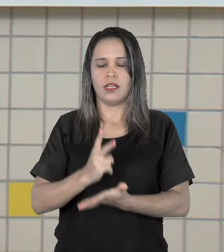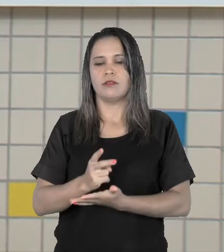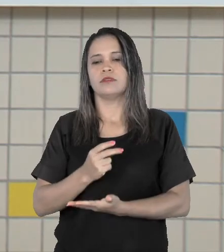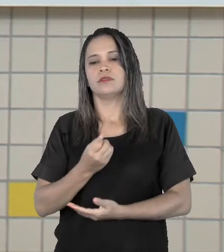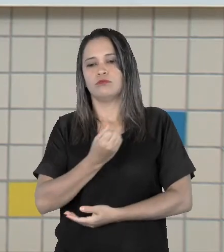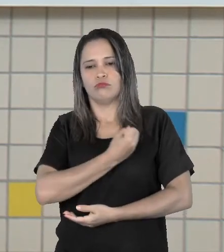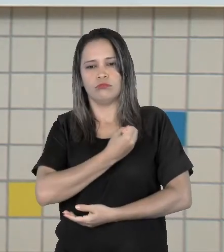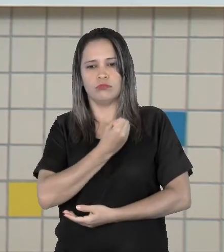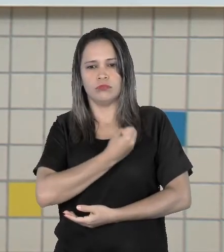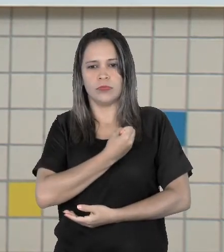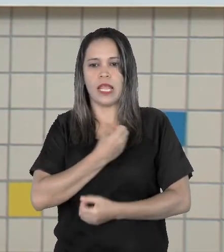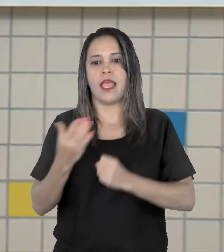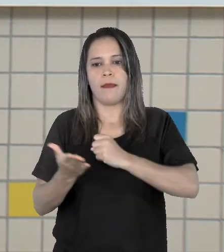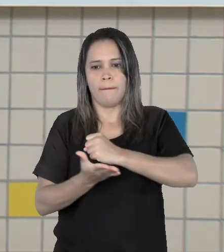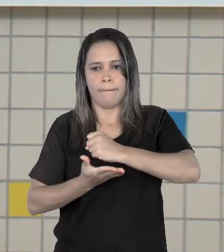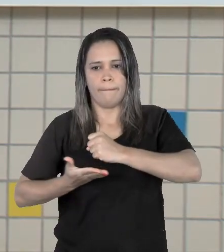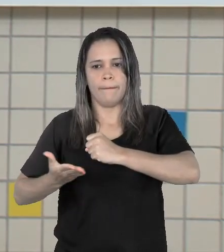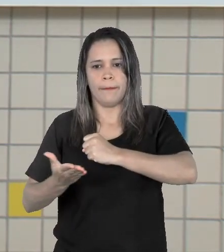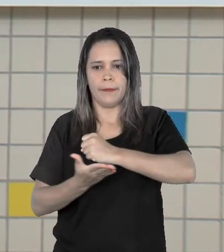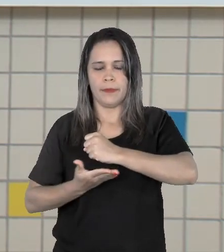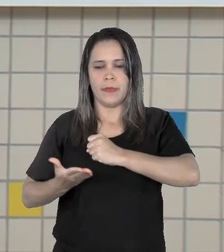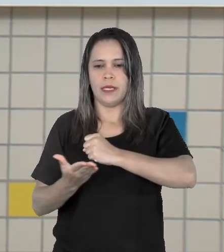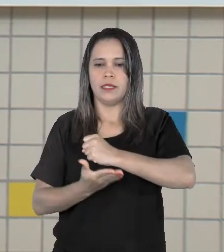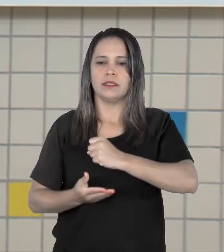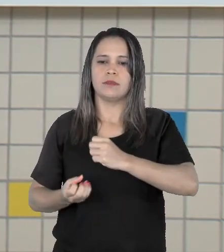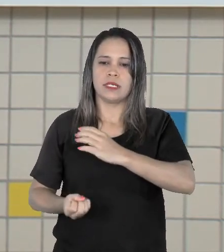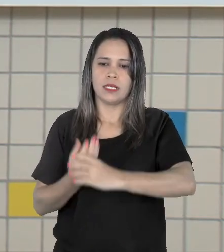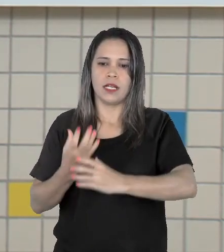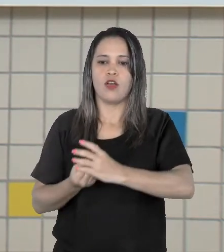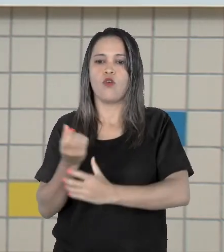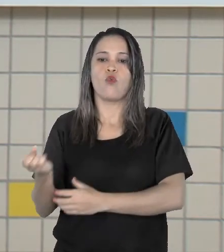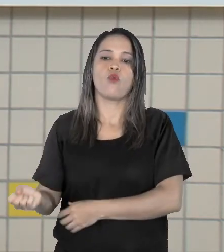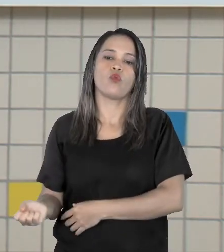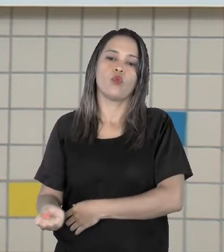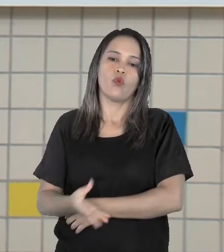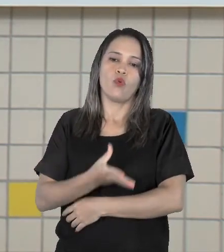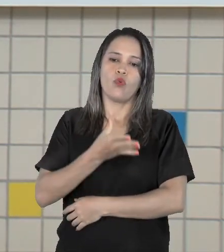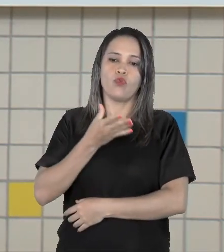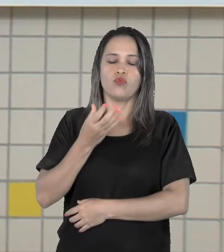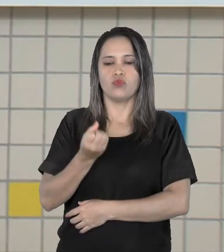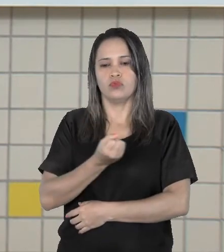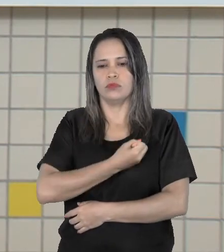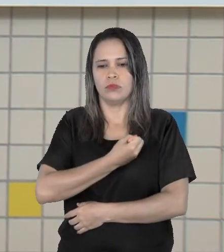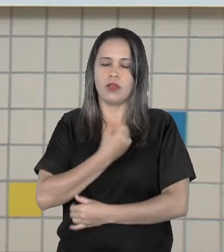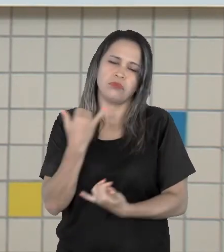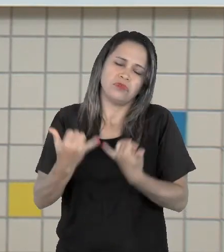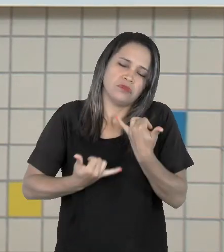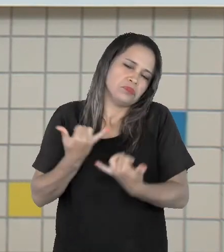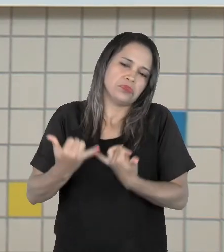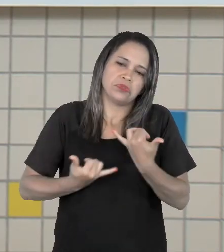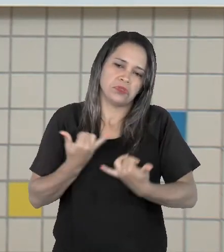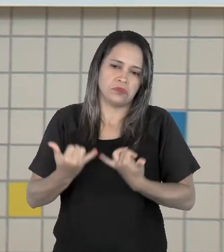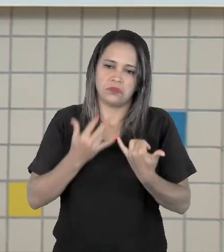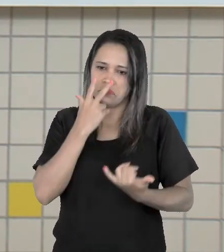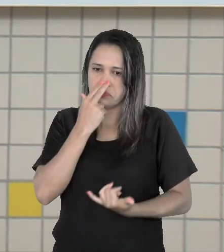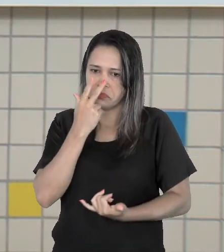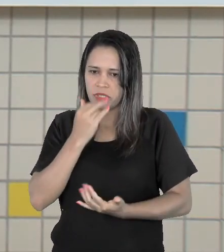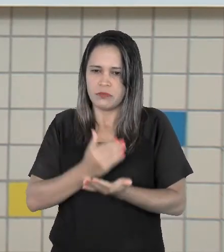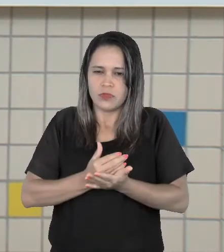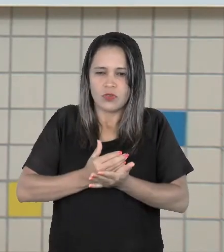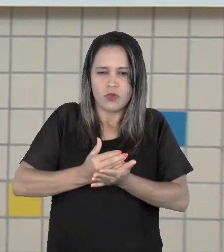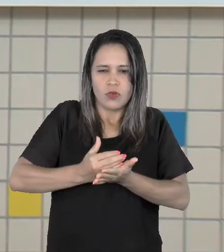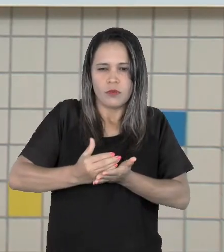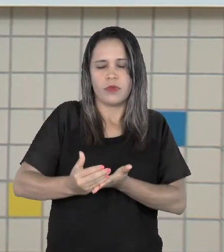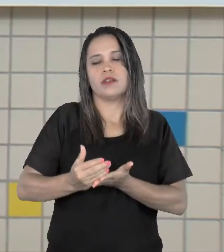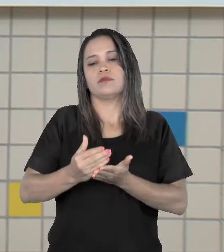números são a base para a formação de outros números. É como se fosse uma brincadeira, sempre começando